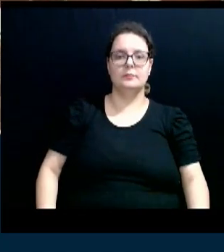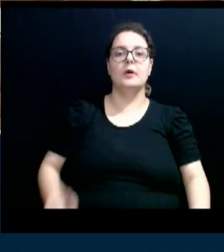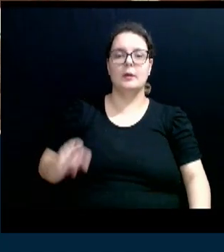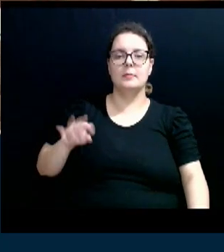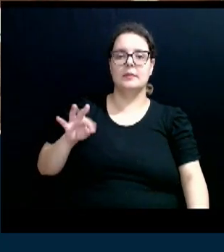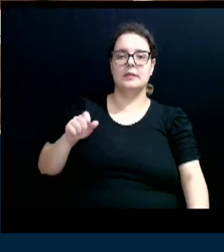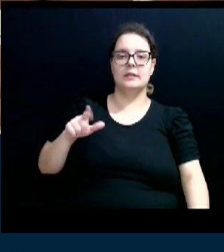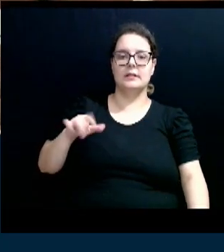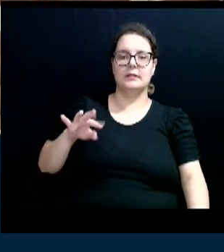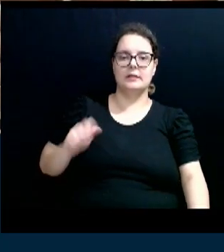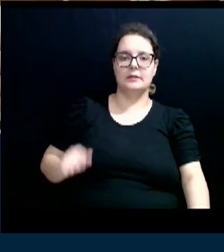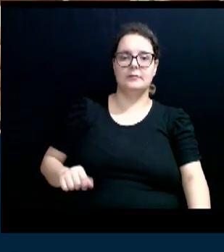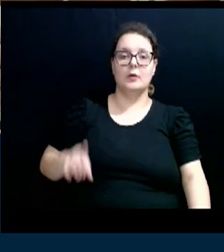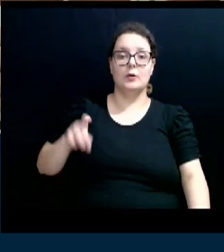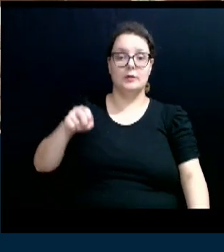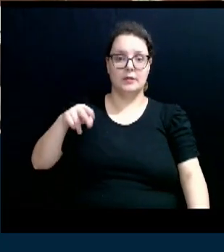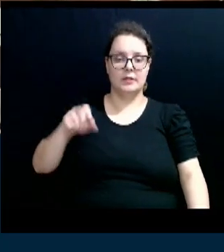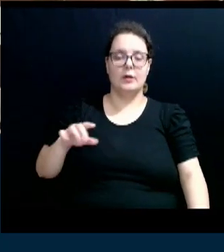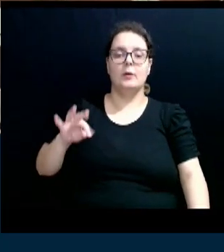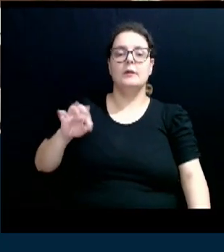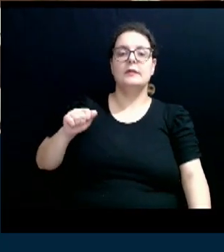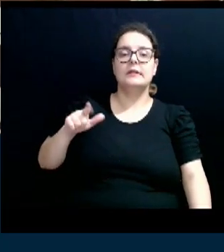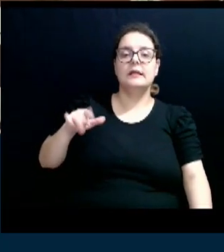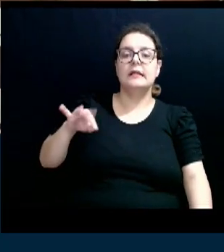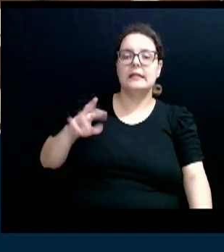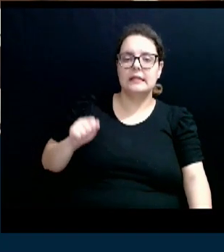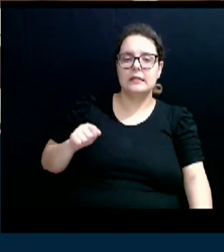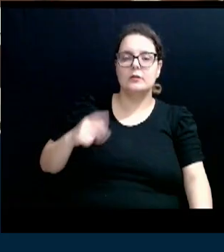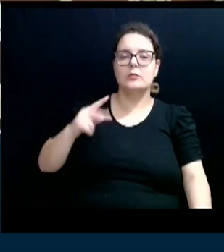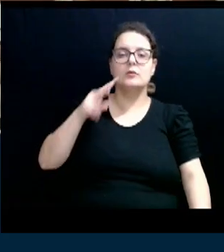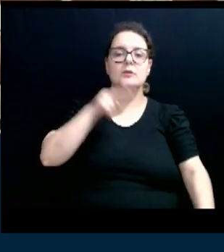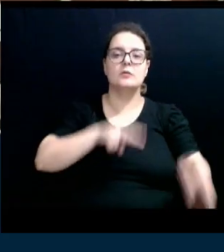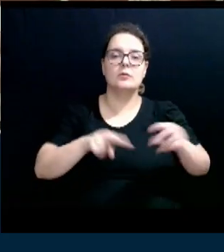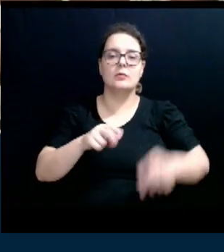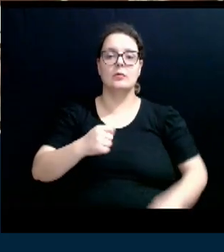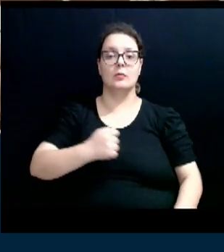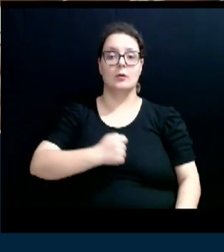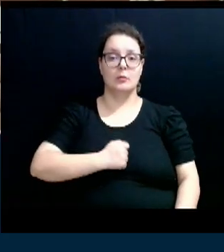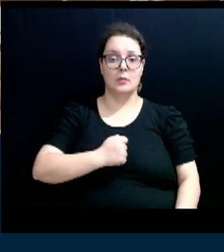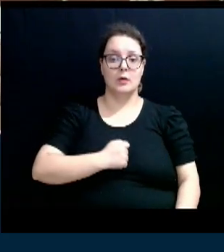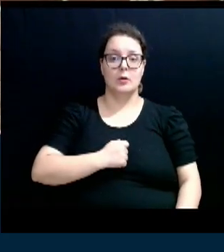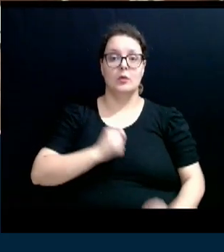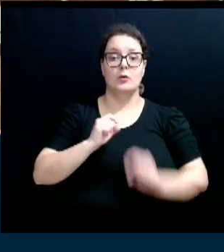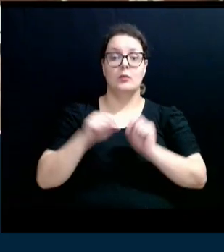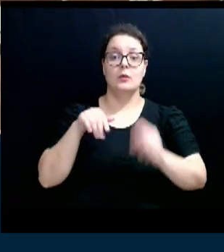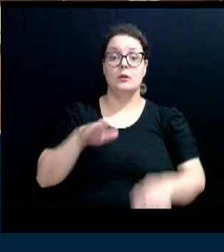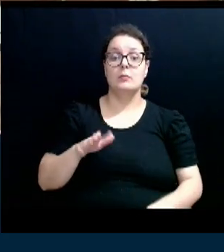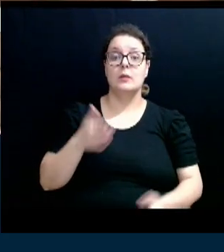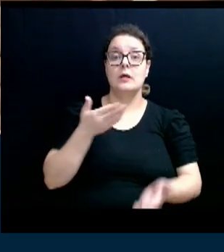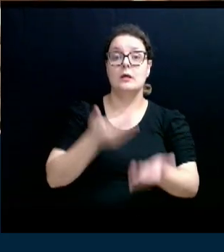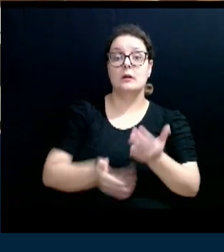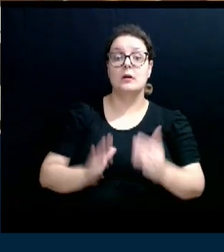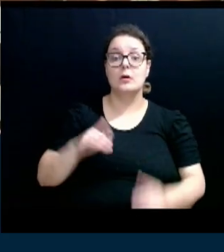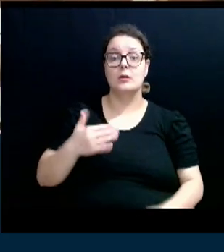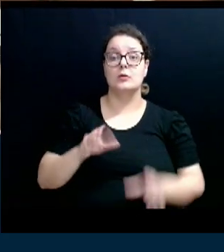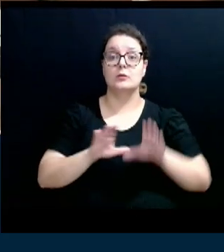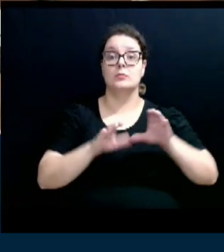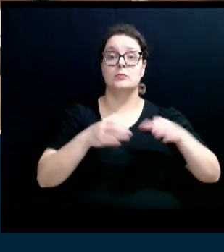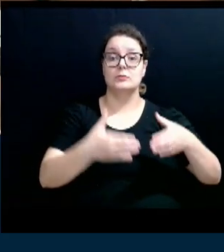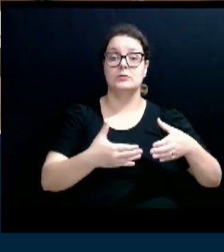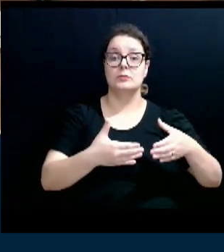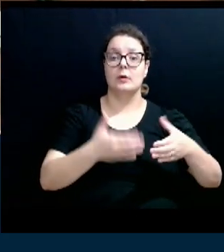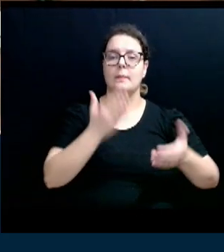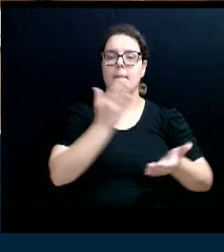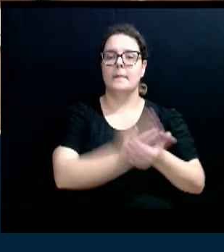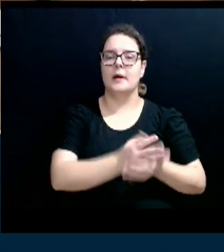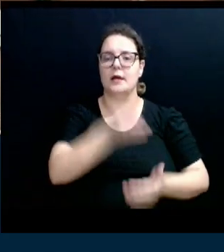Daniel Figueiredo do Bonfim. Thalita, no seu olhar como antropóloga, o que mais se perde quando uma comunidade deixa de contar suas